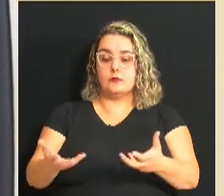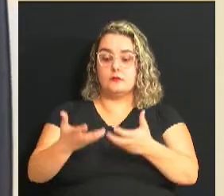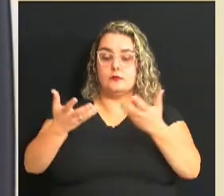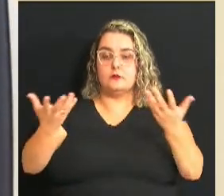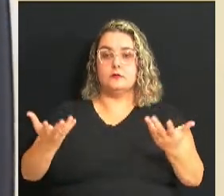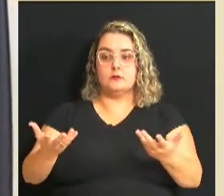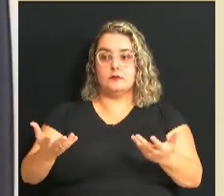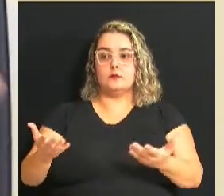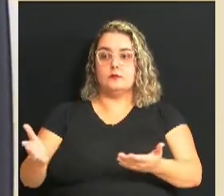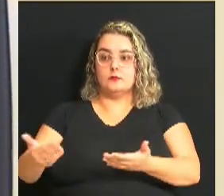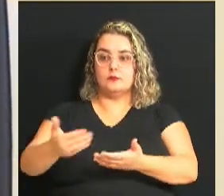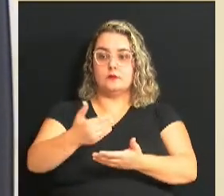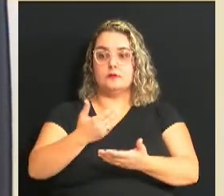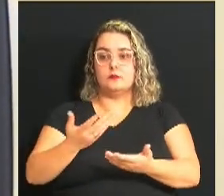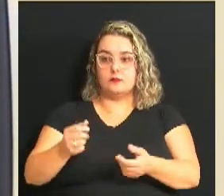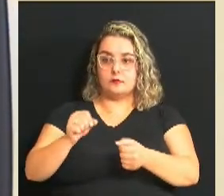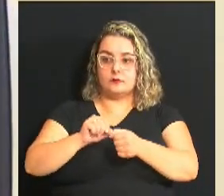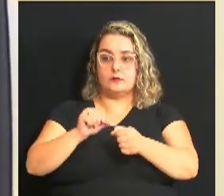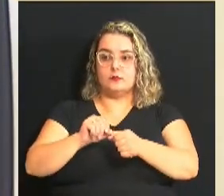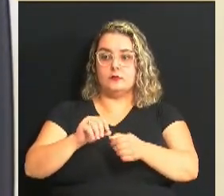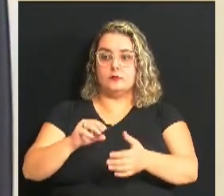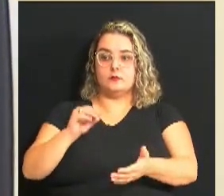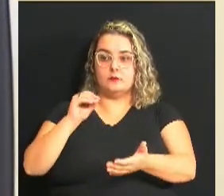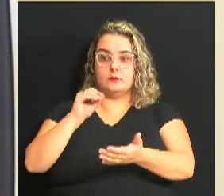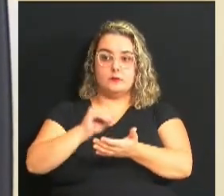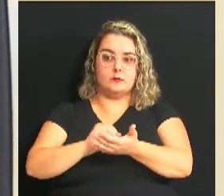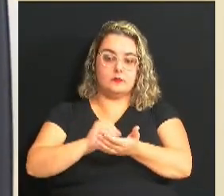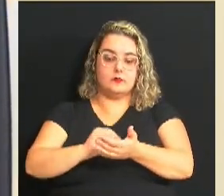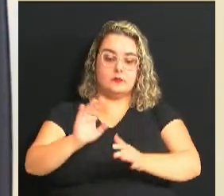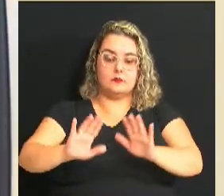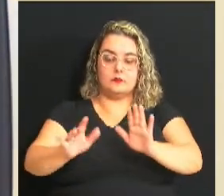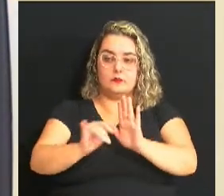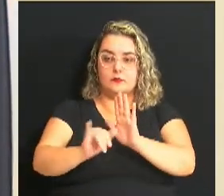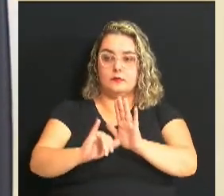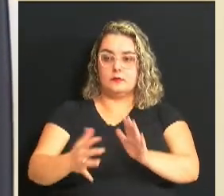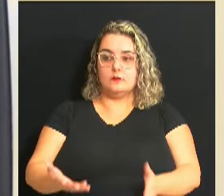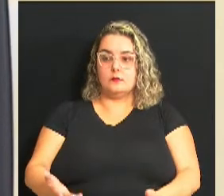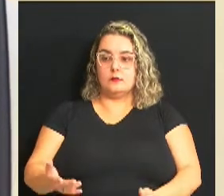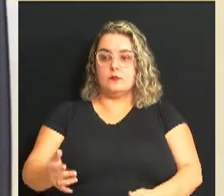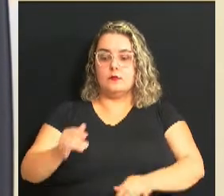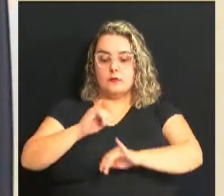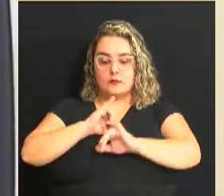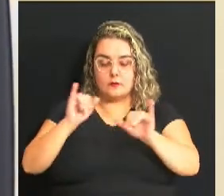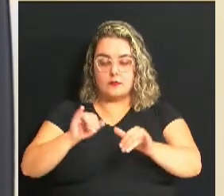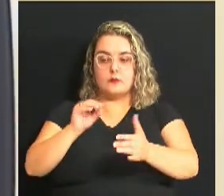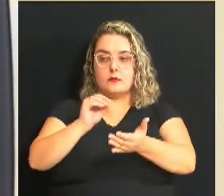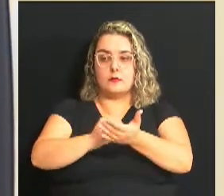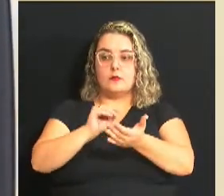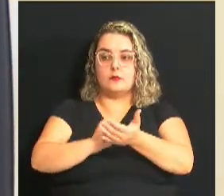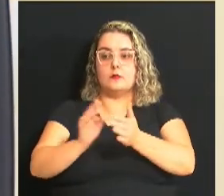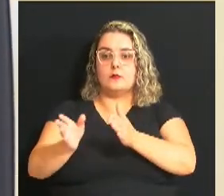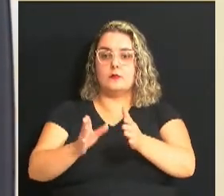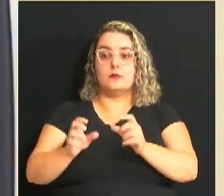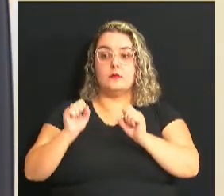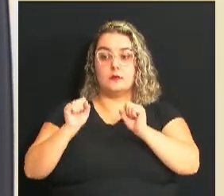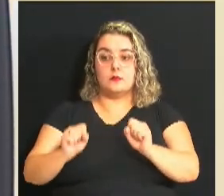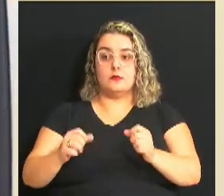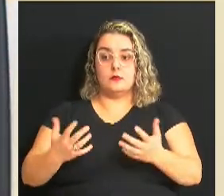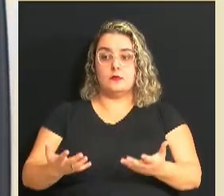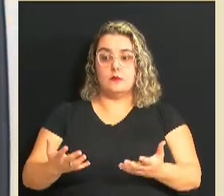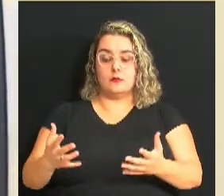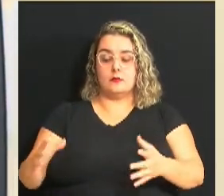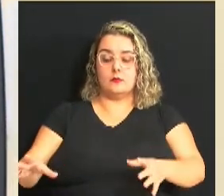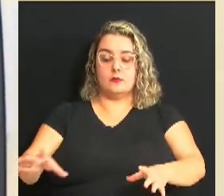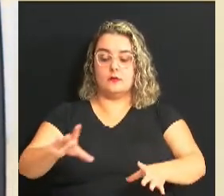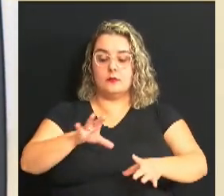sendo coletadas, a gente vai fazer uma última chamada avisando que é o último momento, e aí poder incorporar